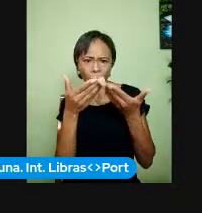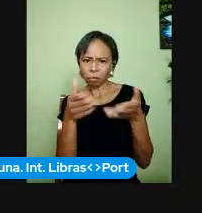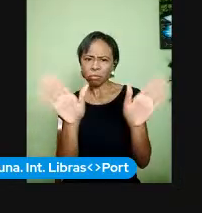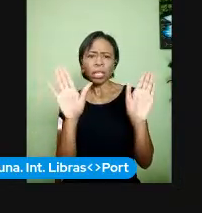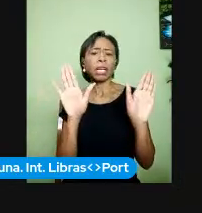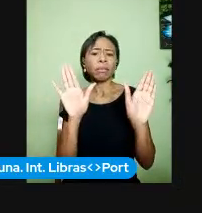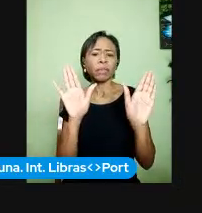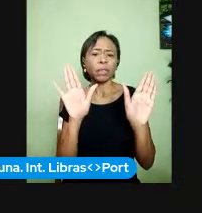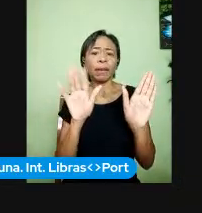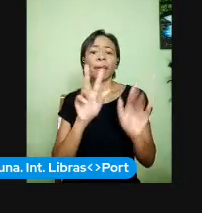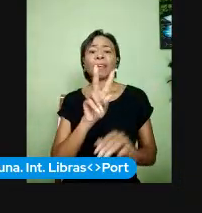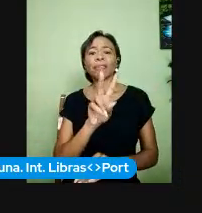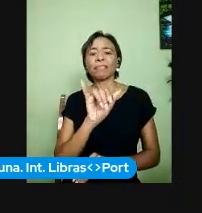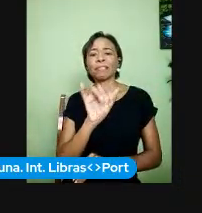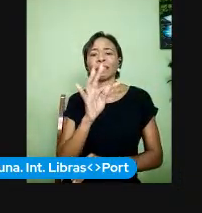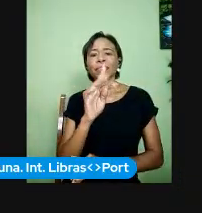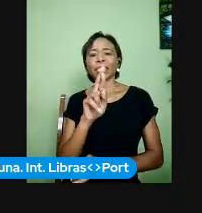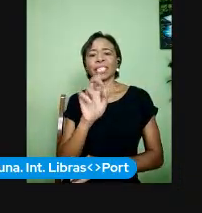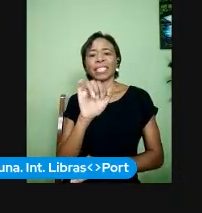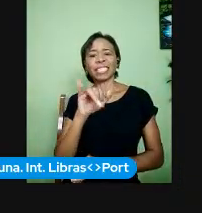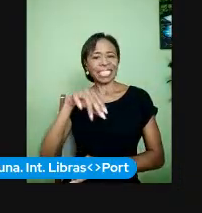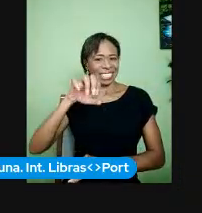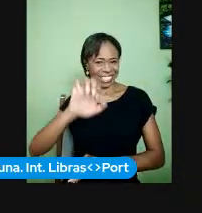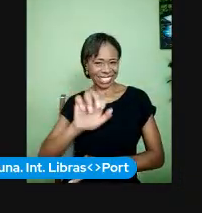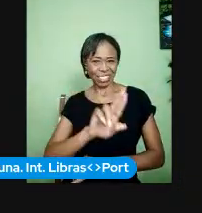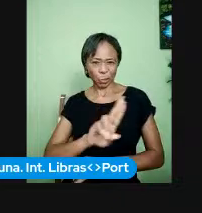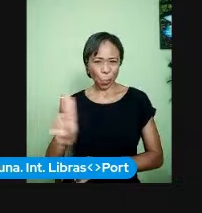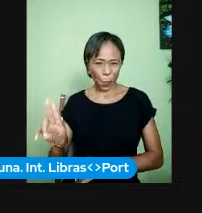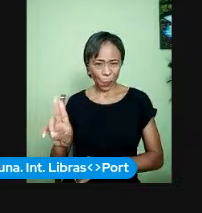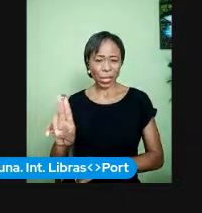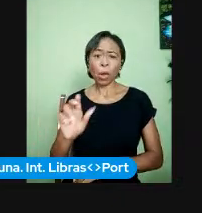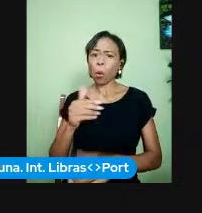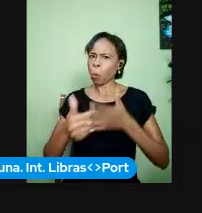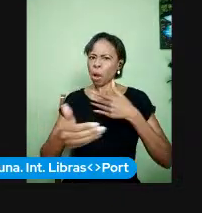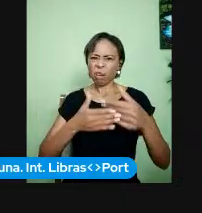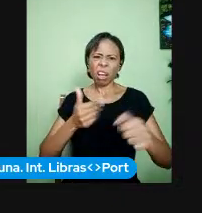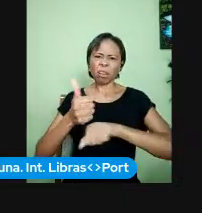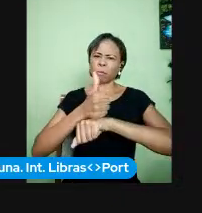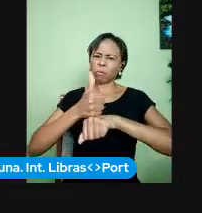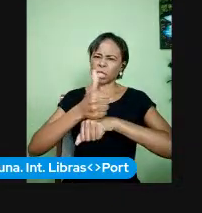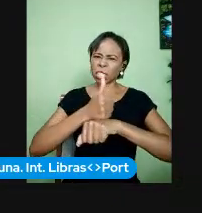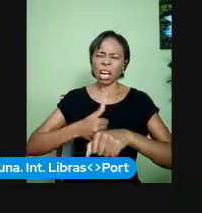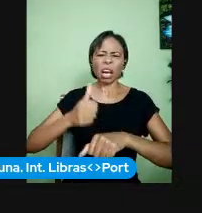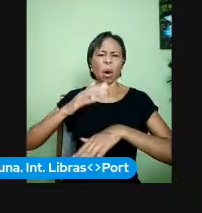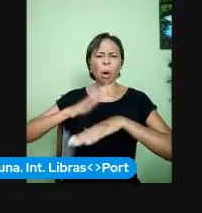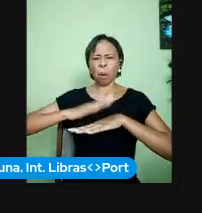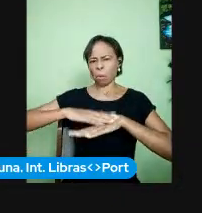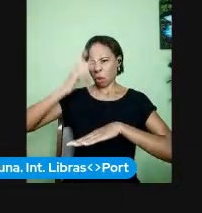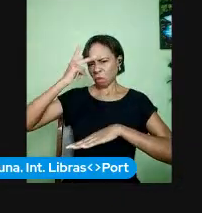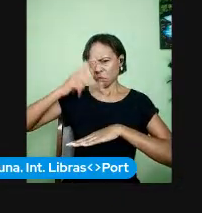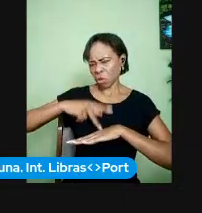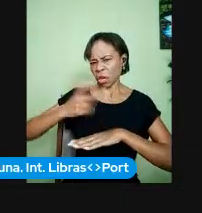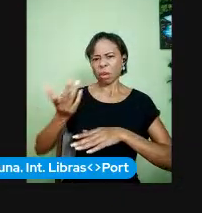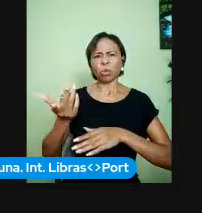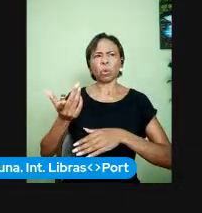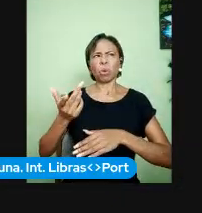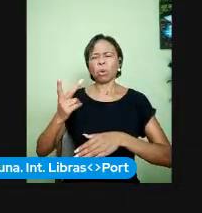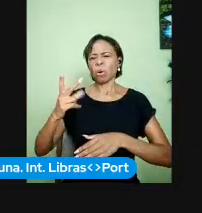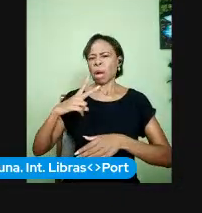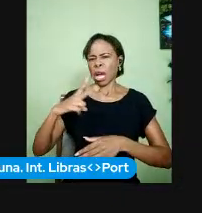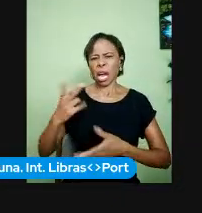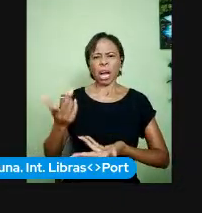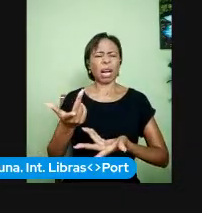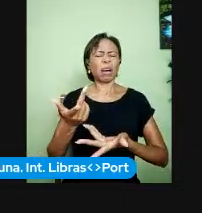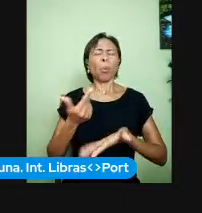chama vitrine. Qualquer profissional autônomo, qualquer um, em qualquer área, eu vou falar do marido de